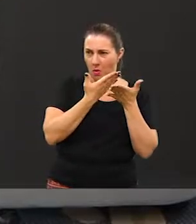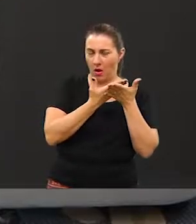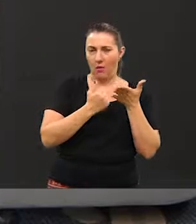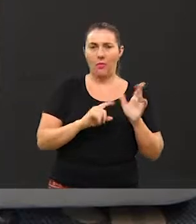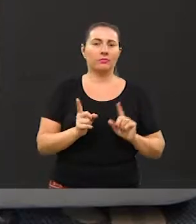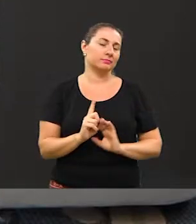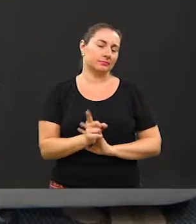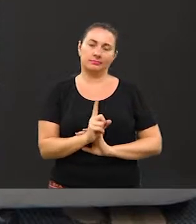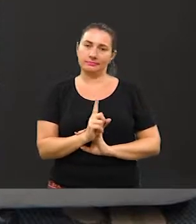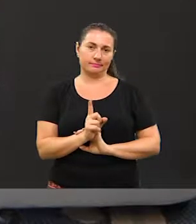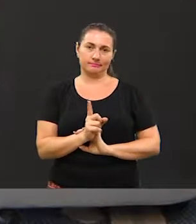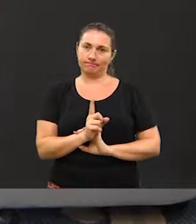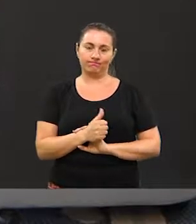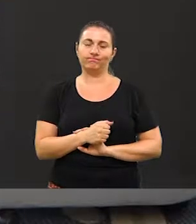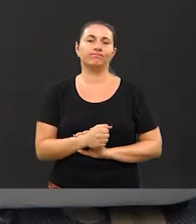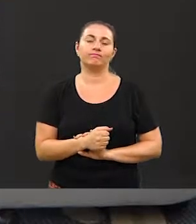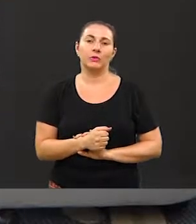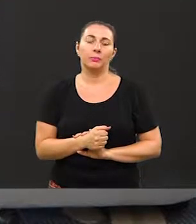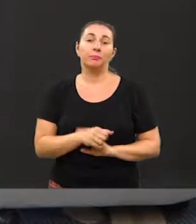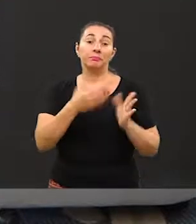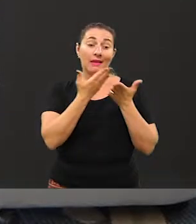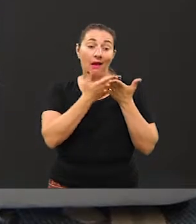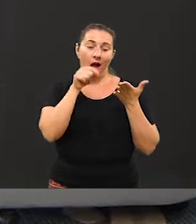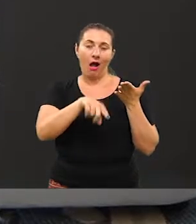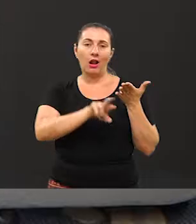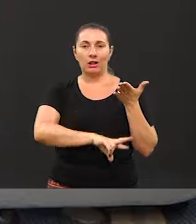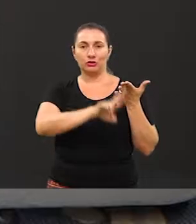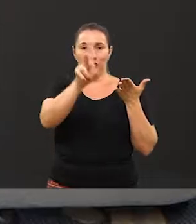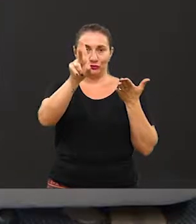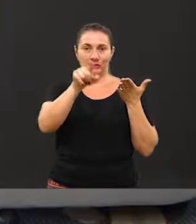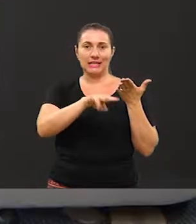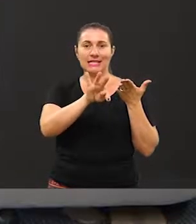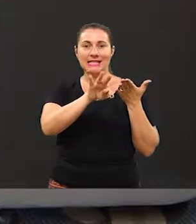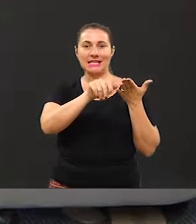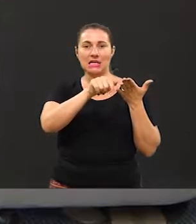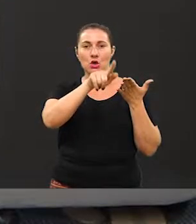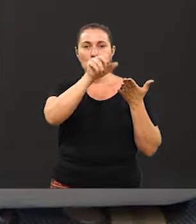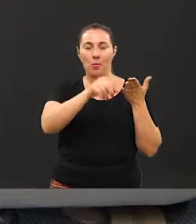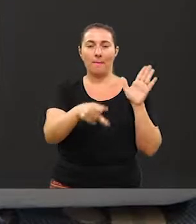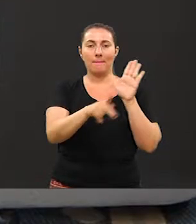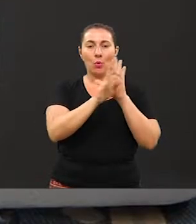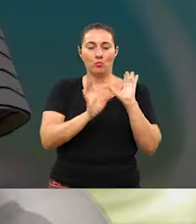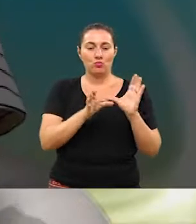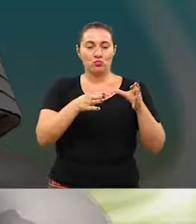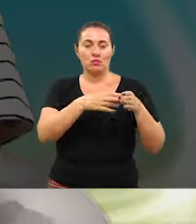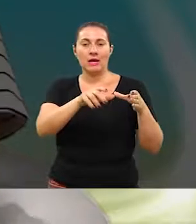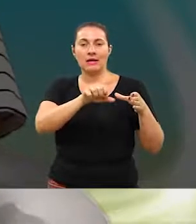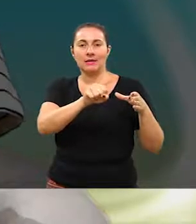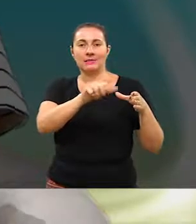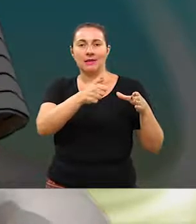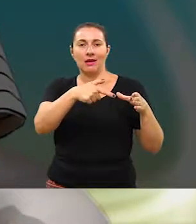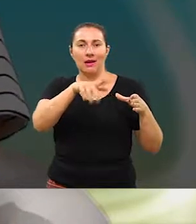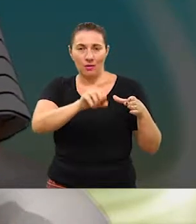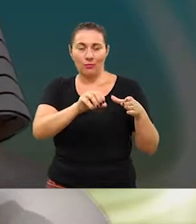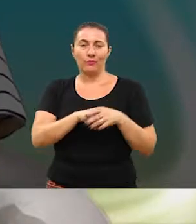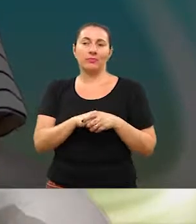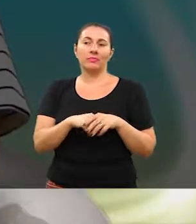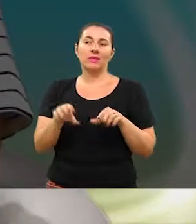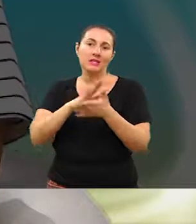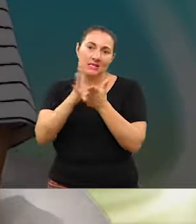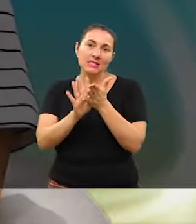aula mesmo? Não. Na aula, geralmente, as pessoas aprendem o tango mais de salão, que a gente chama. A mesma coisa funciona com o samba